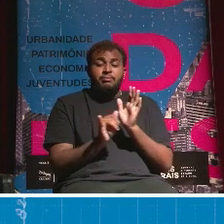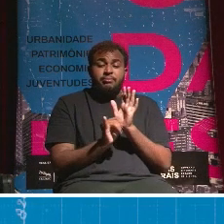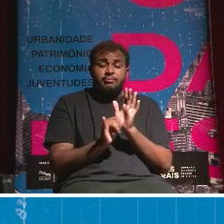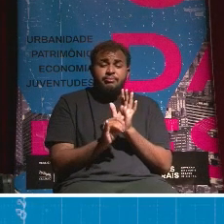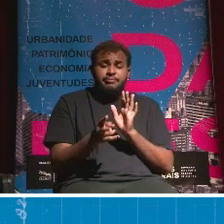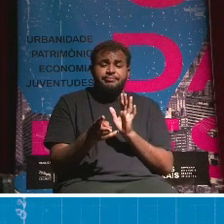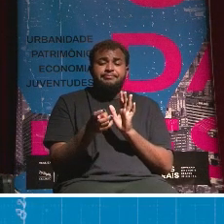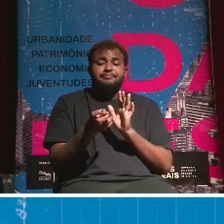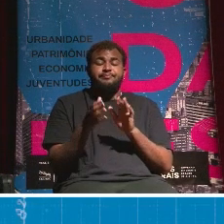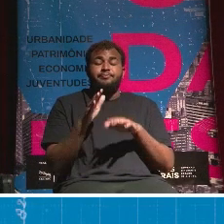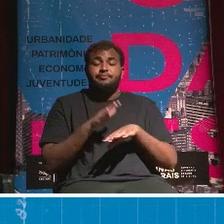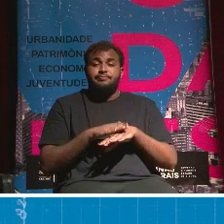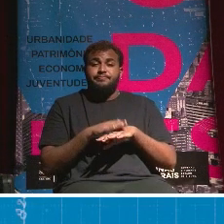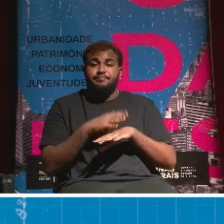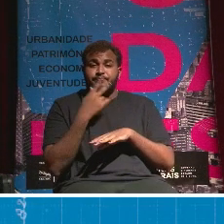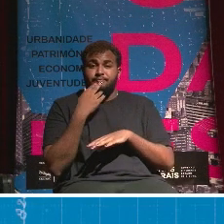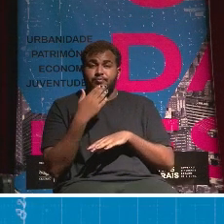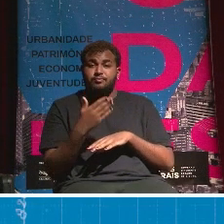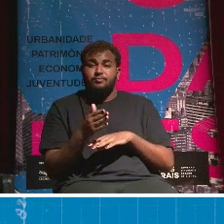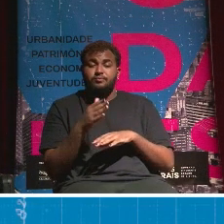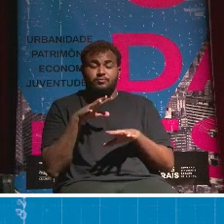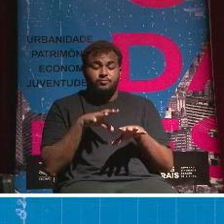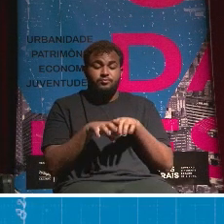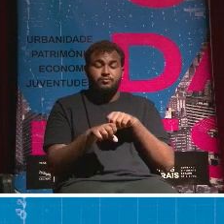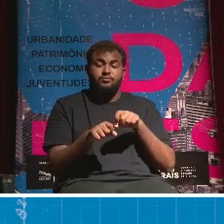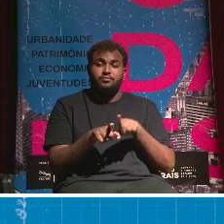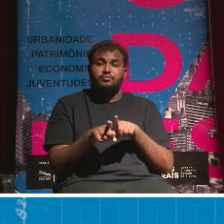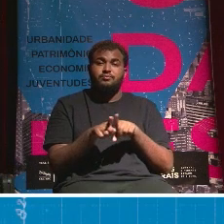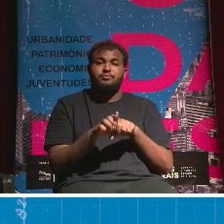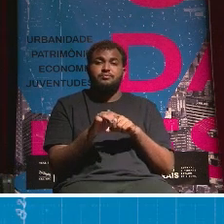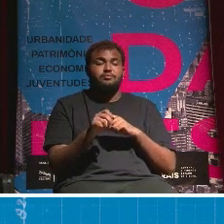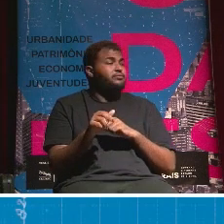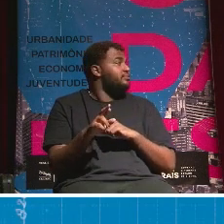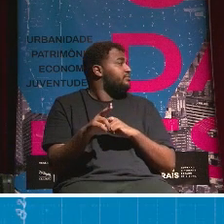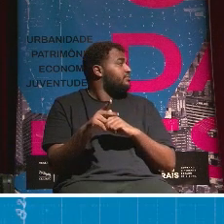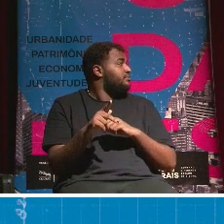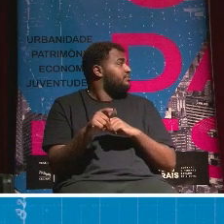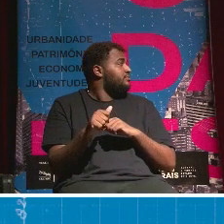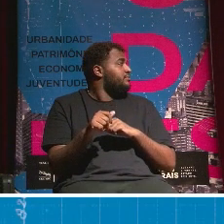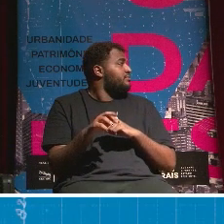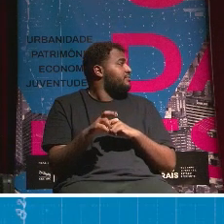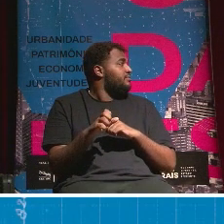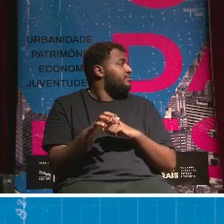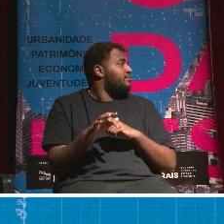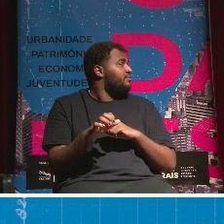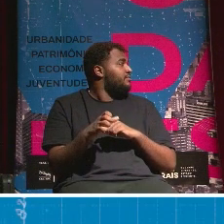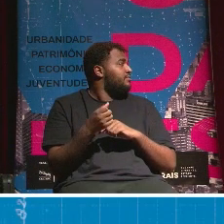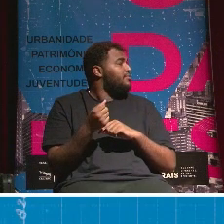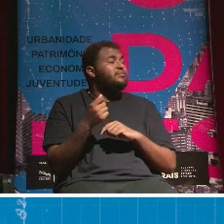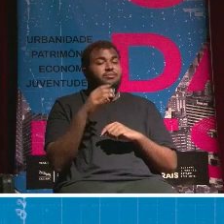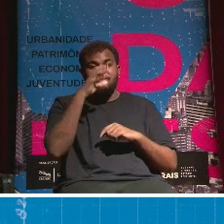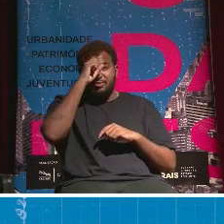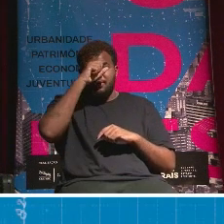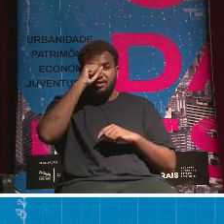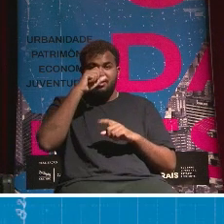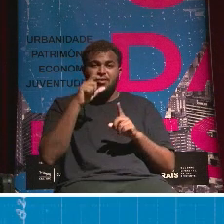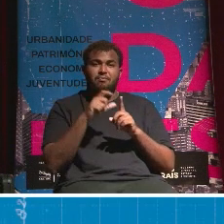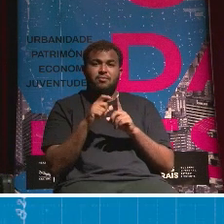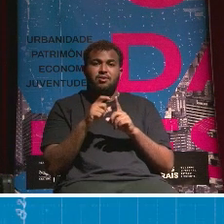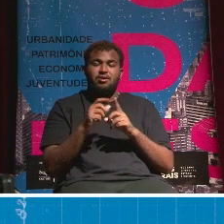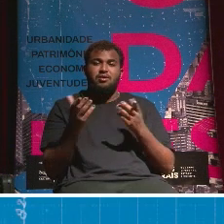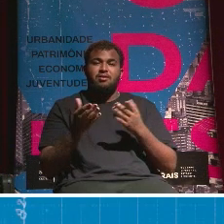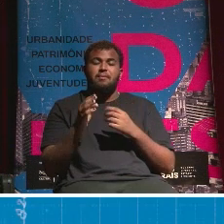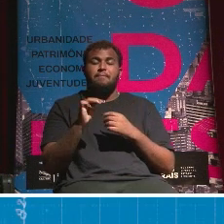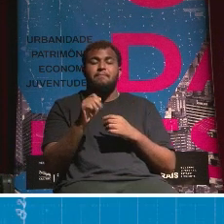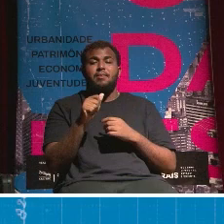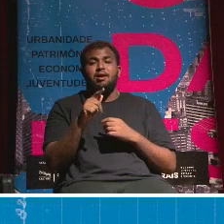trabalhar a formação dos magarefes. Foi ótimo, aprendi essa palavra hoje, fico feliz por isso. Então, pensar os